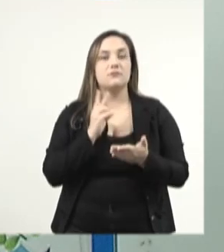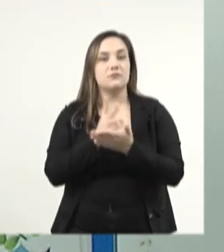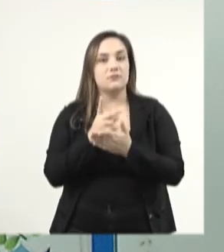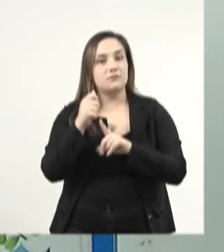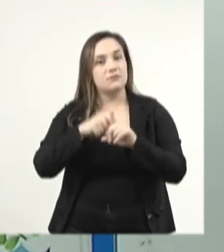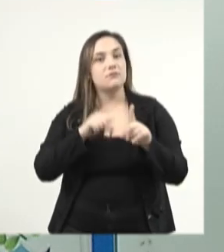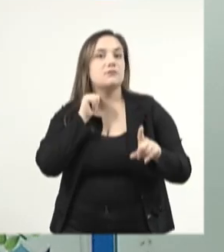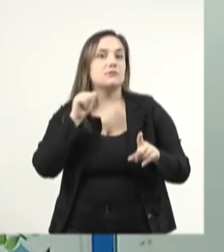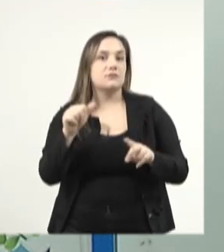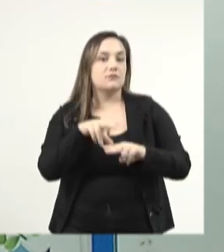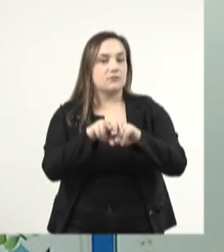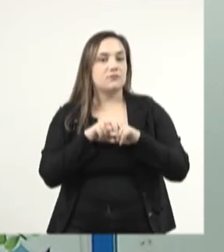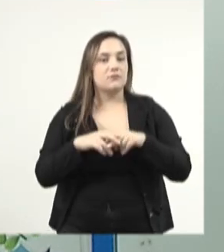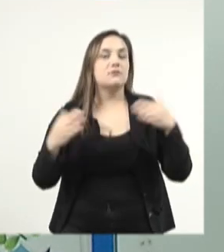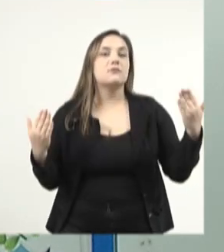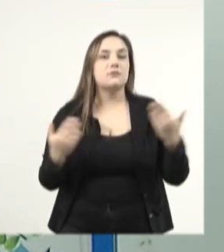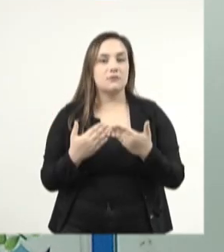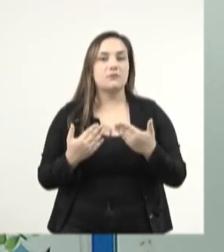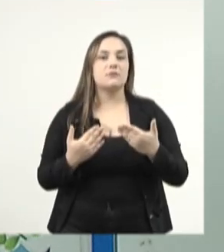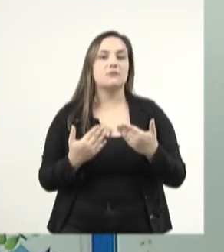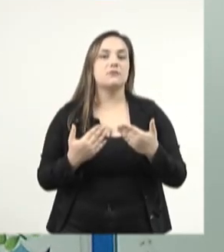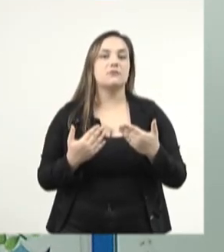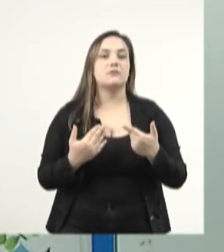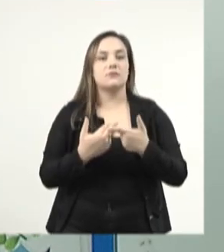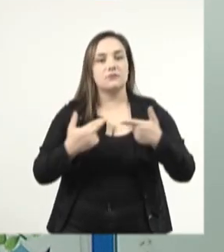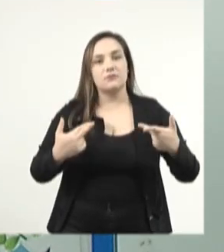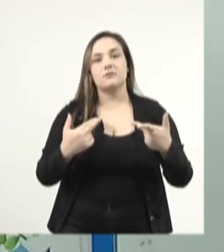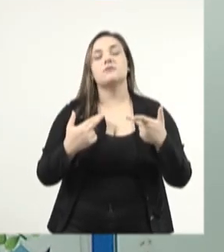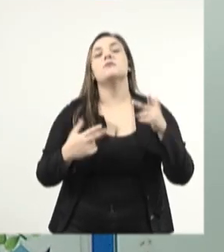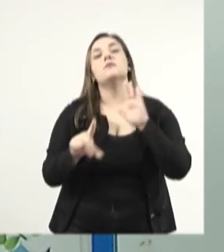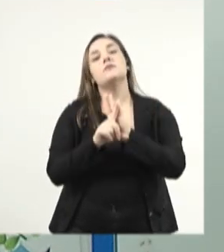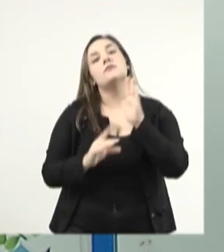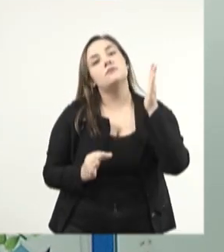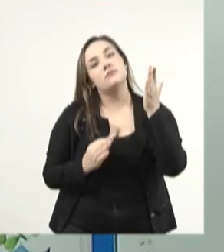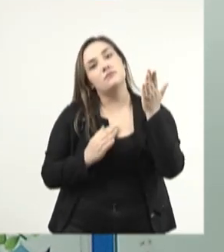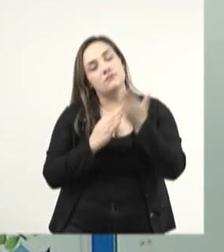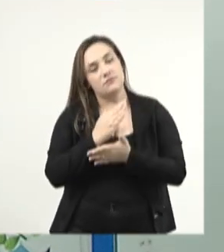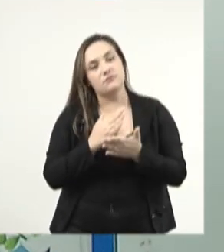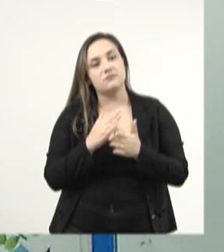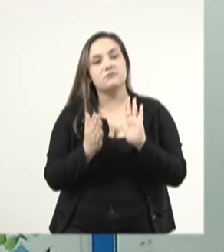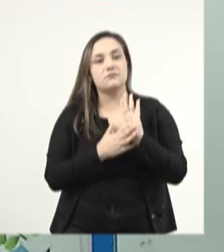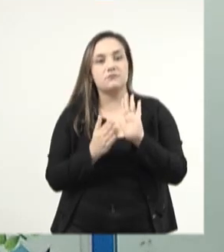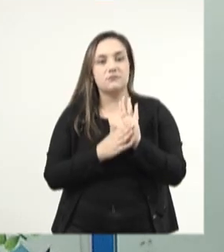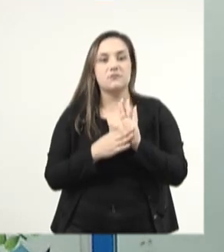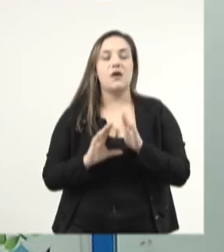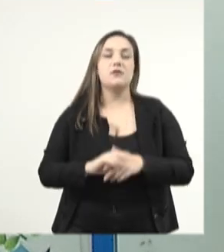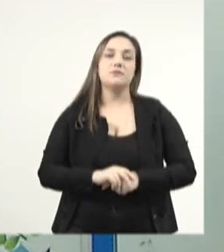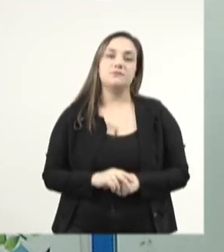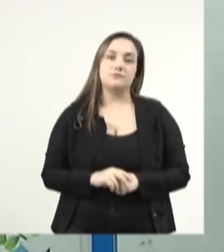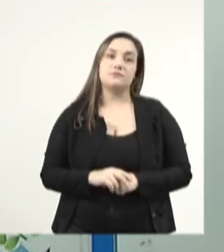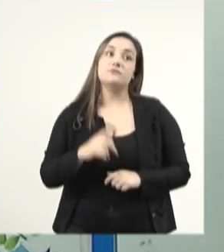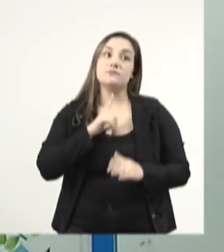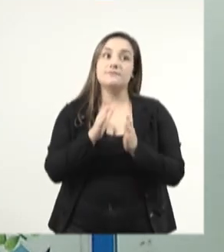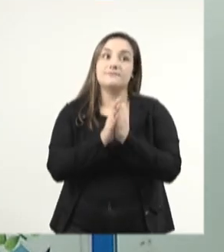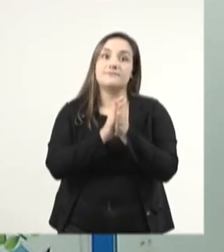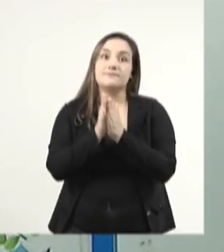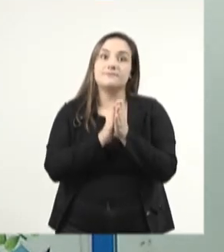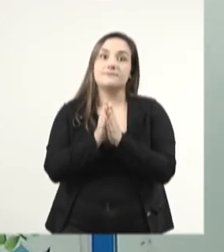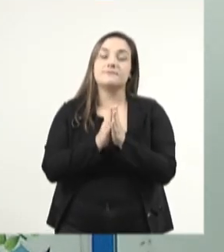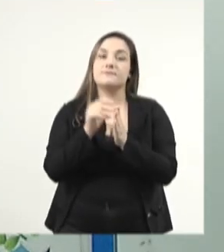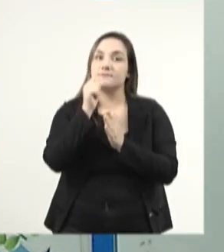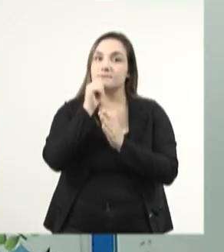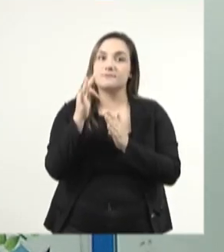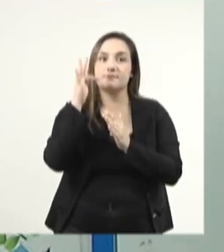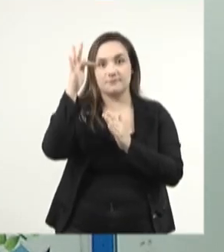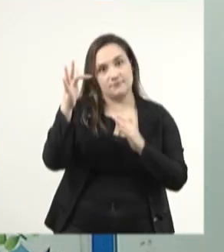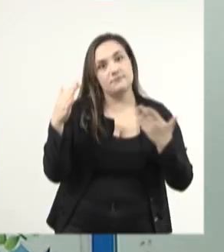abril. Então, o que acontece agora no mês de abril, a mesa diretora fazendo a propositura desse projeto de lei. A expectativa também ainda, e